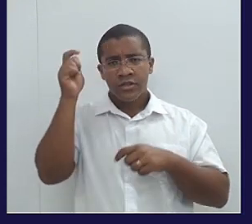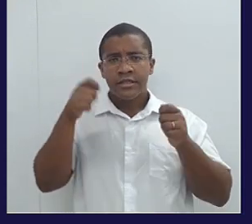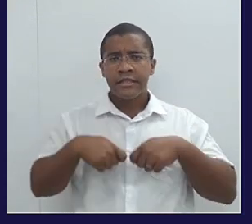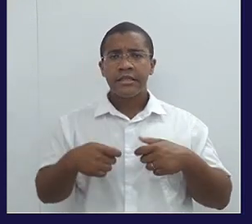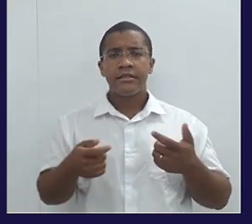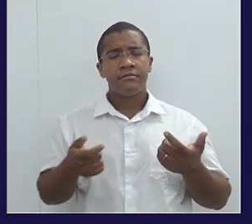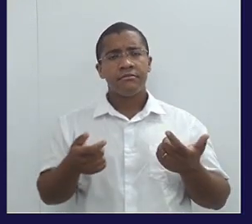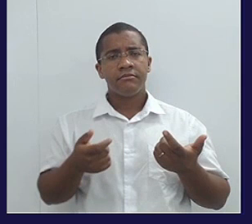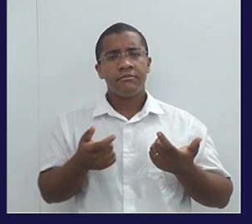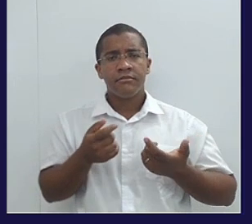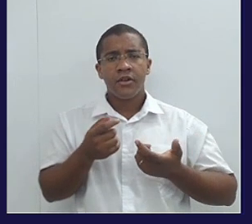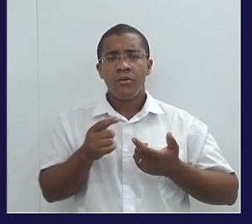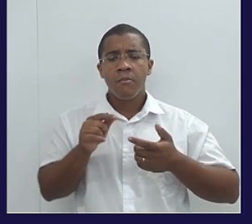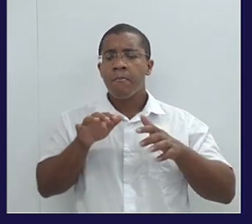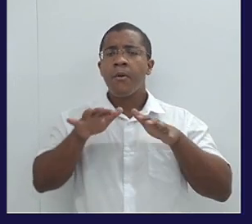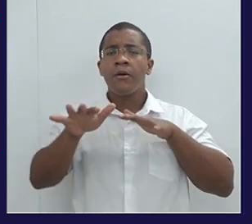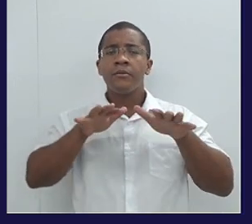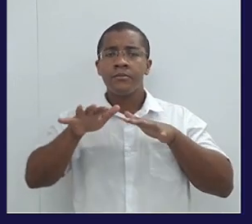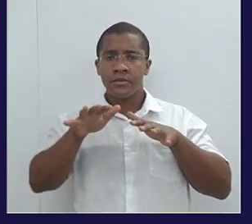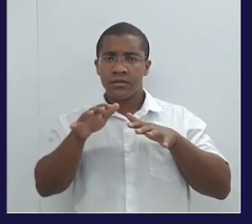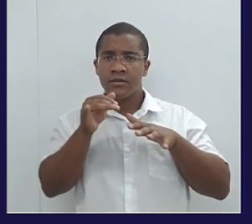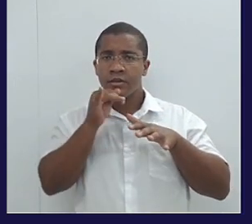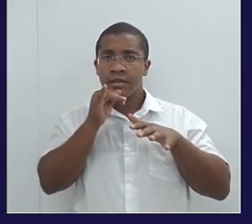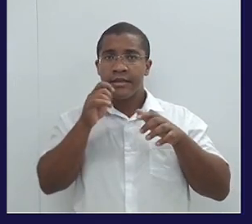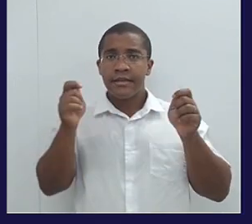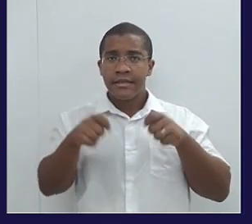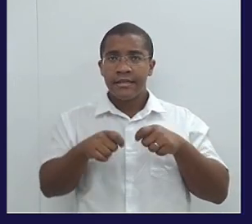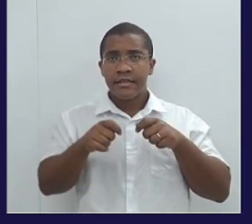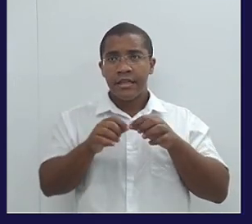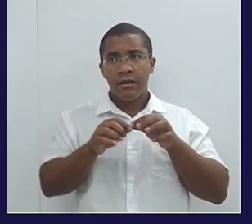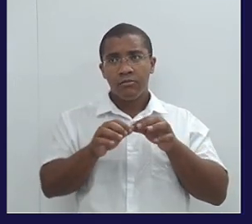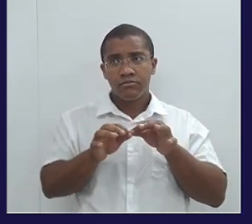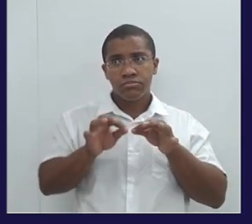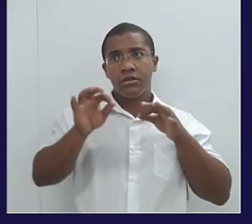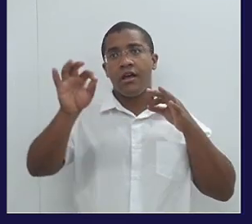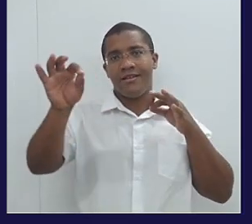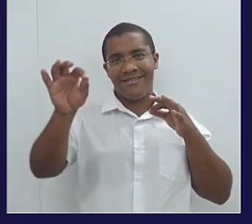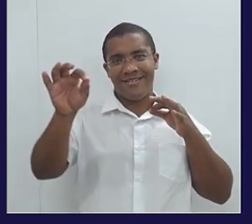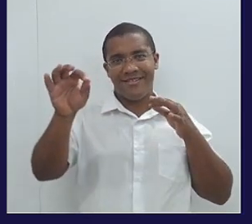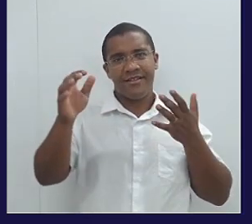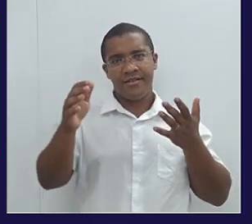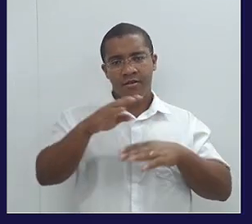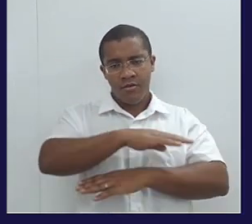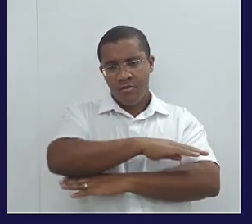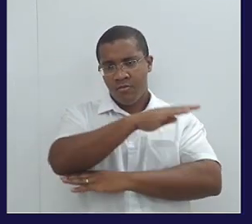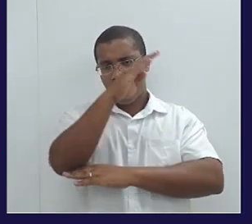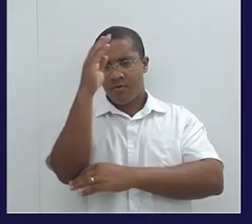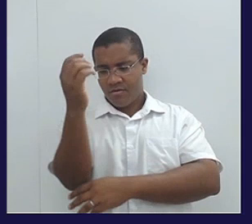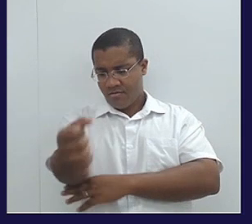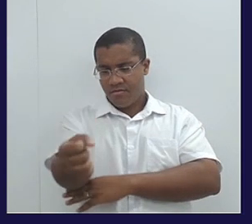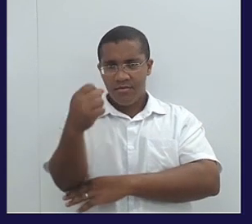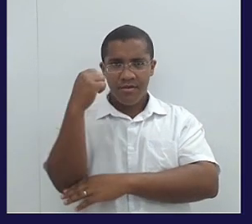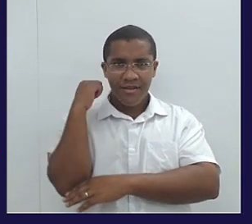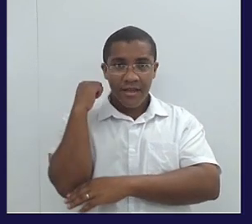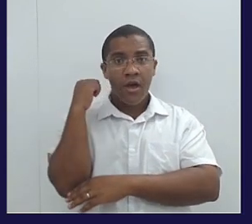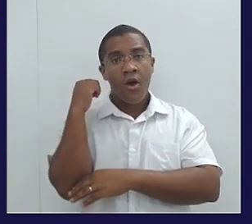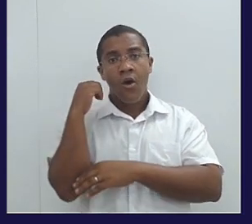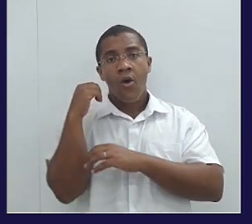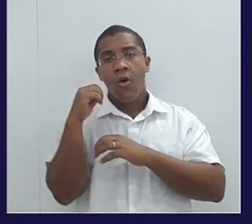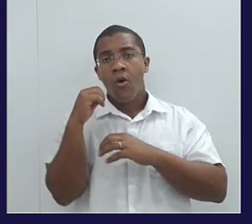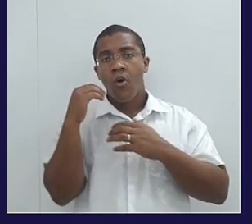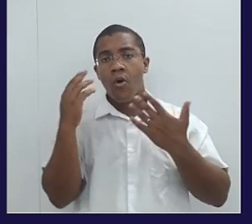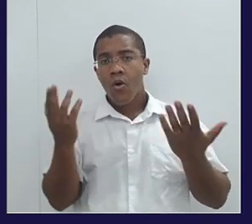pode executar, ou seja, movimentos de grande amplitude, né, angular por si,